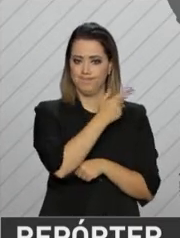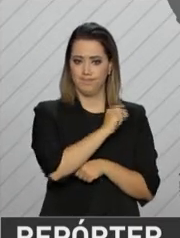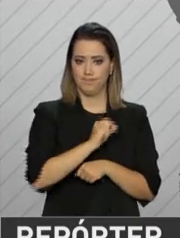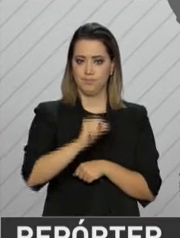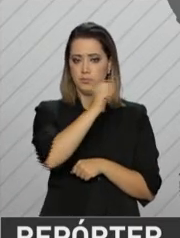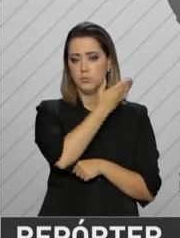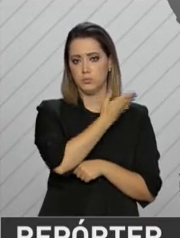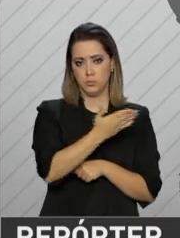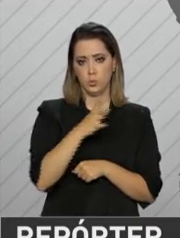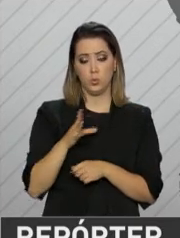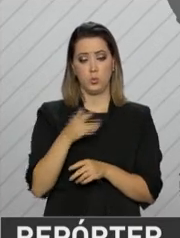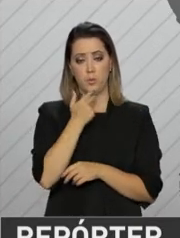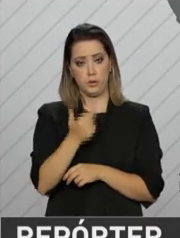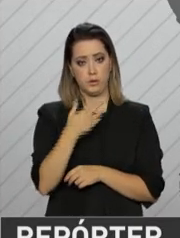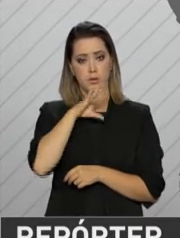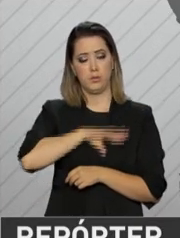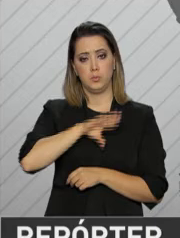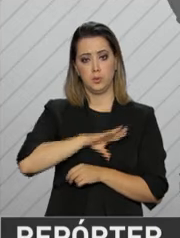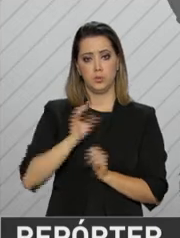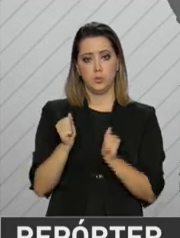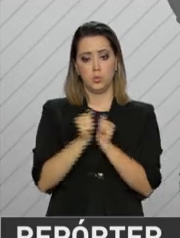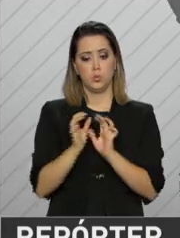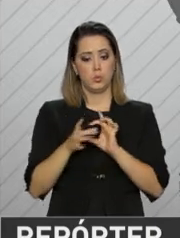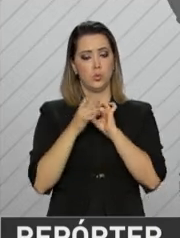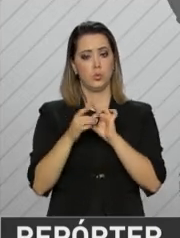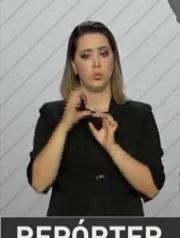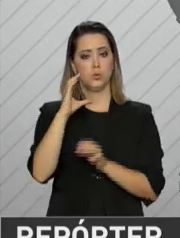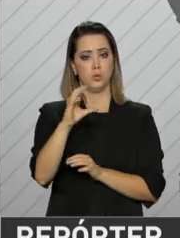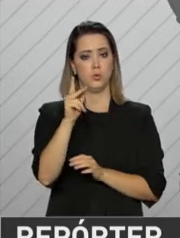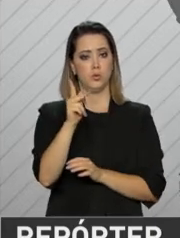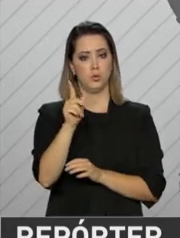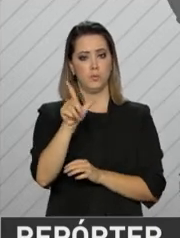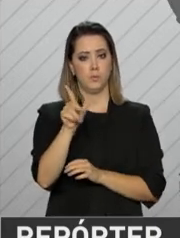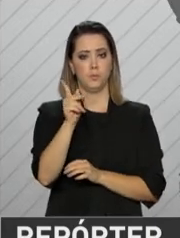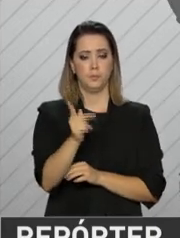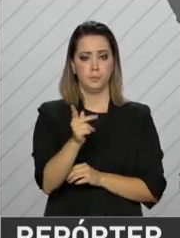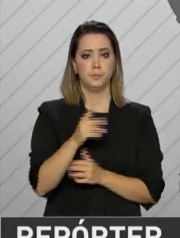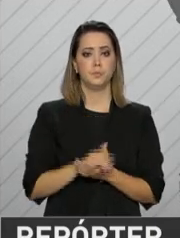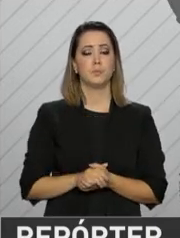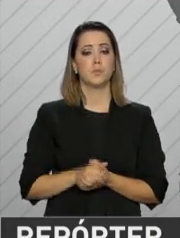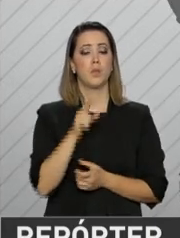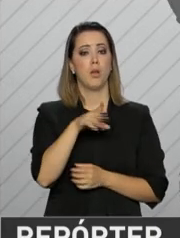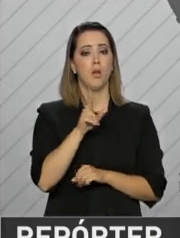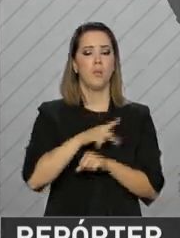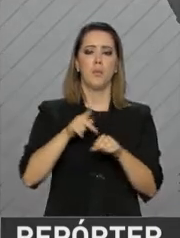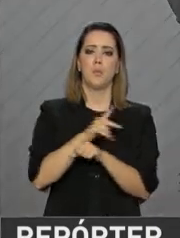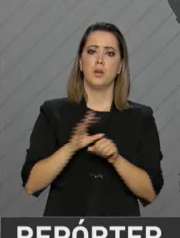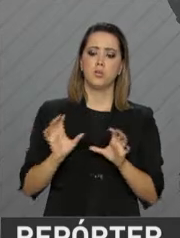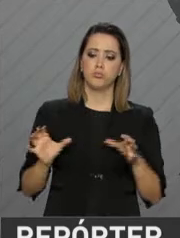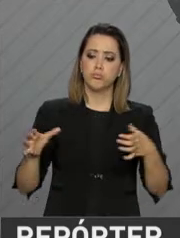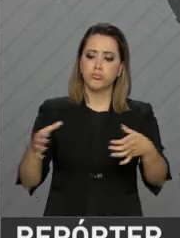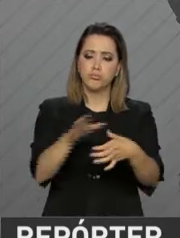guiné equatorial moçambique portugal são tomé e príncipe e timor leste a população dos países